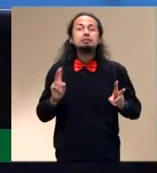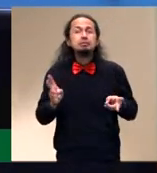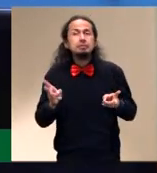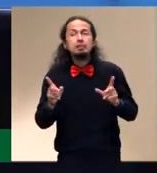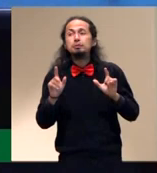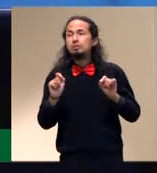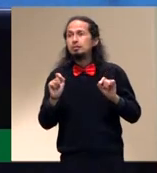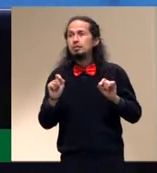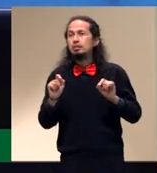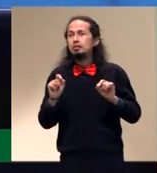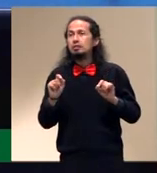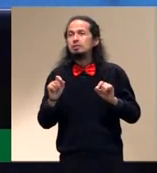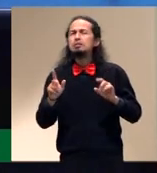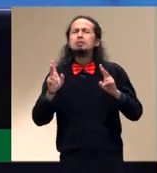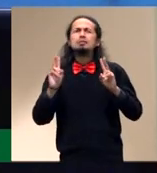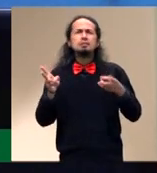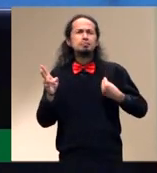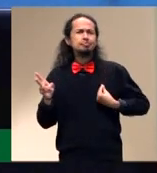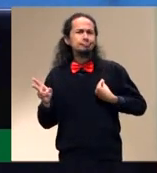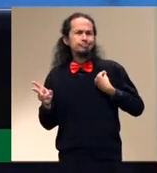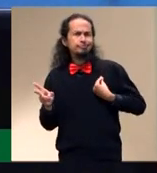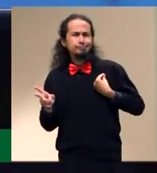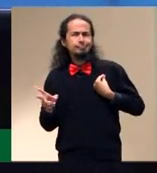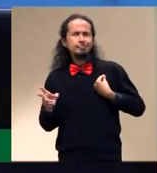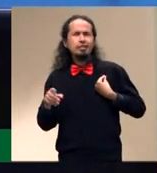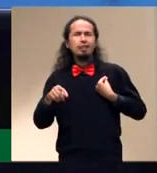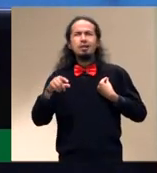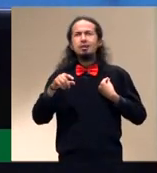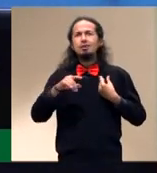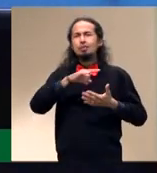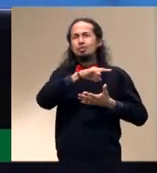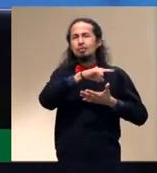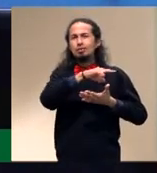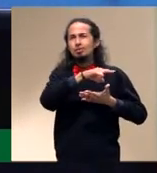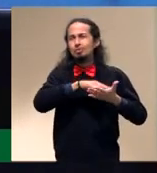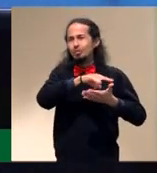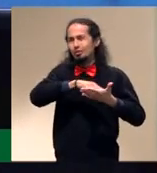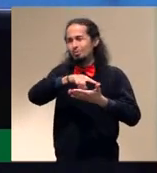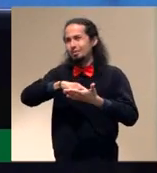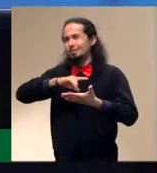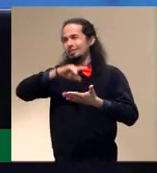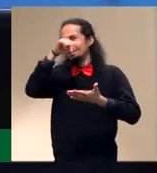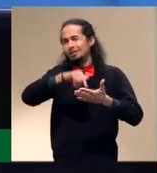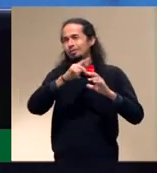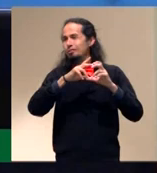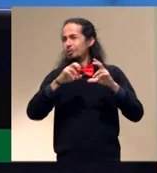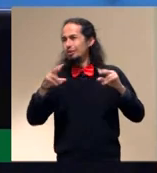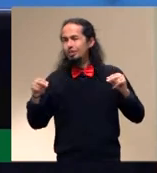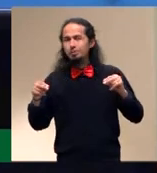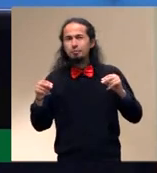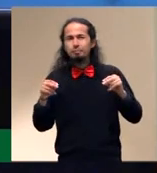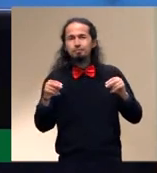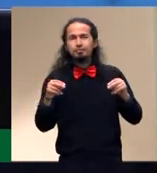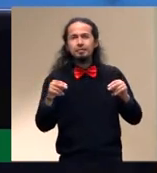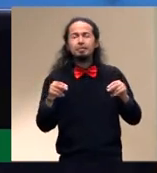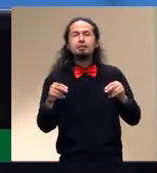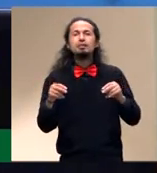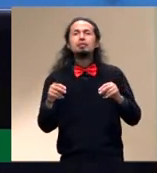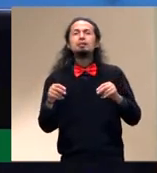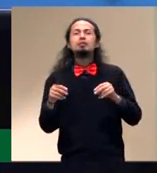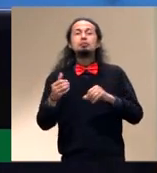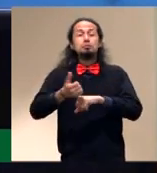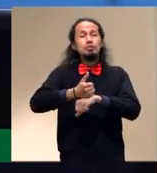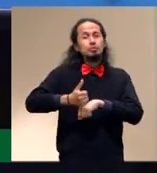sempre esteve presente nos documentos de Florianópolis, porque vinham acompanhando um debate com os profissionais da rede e com